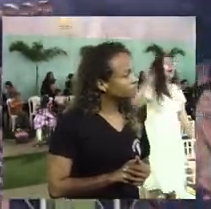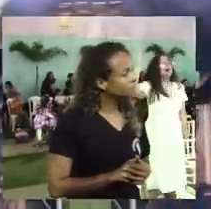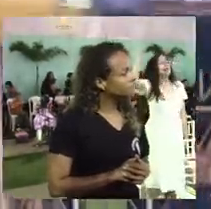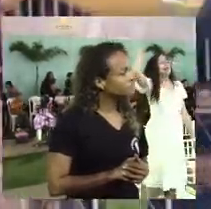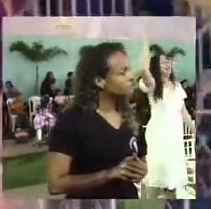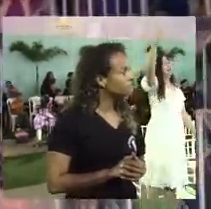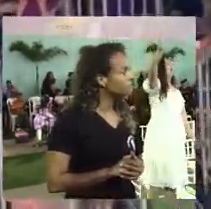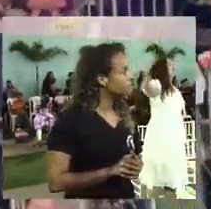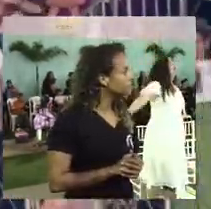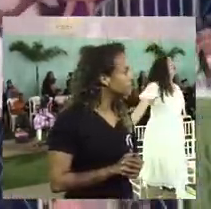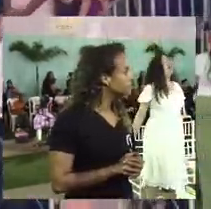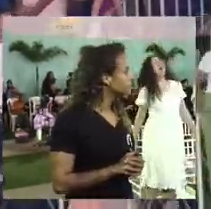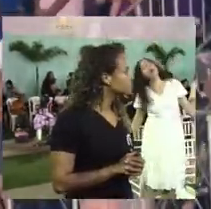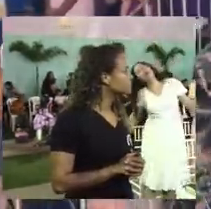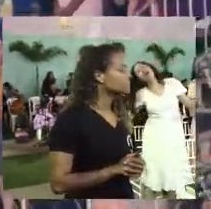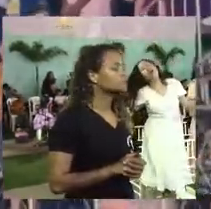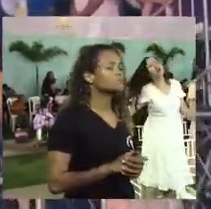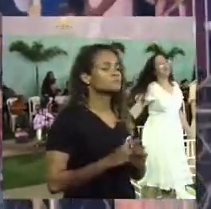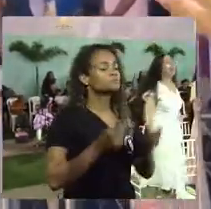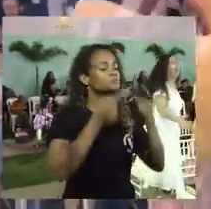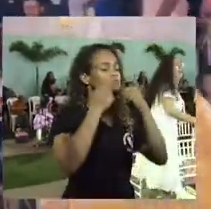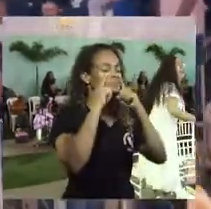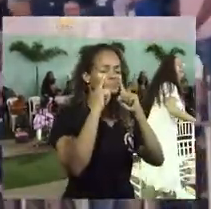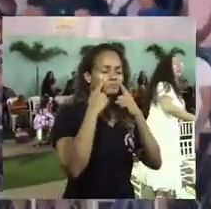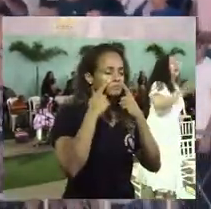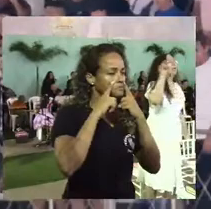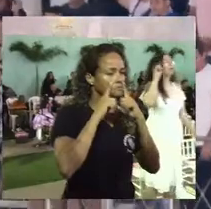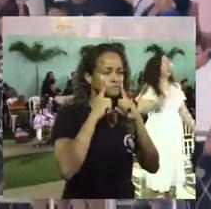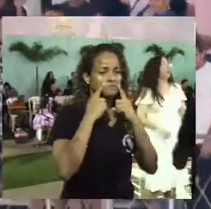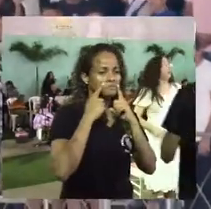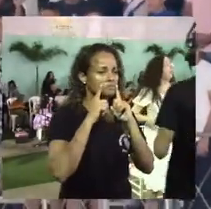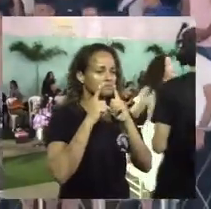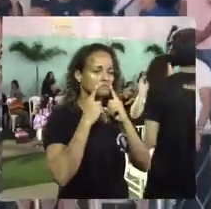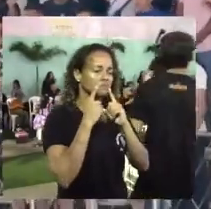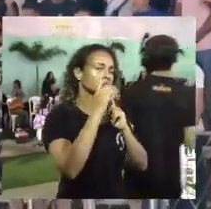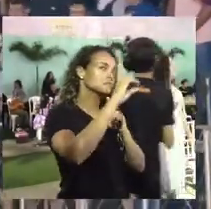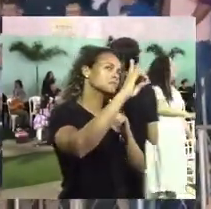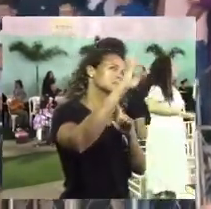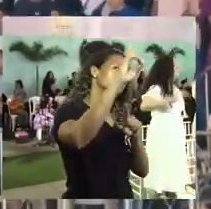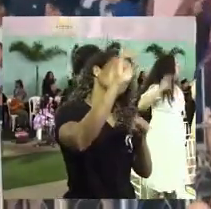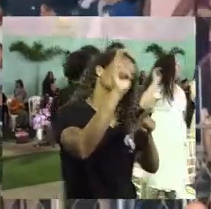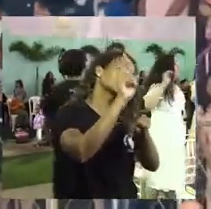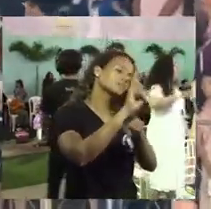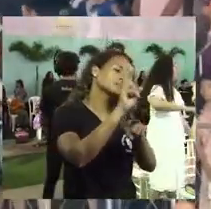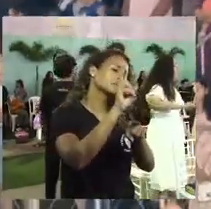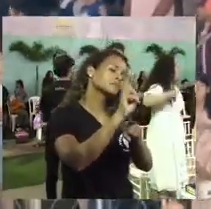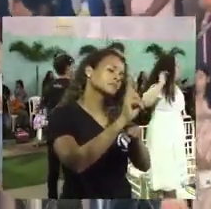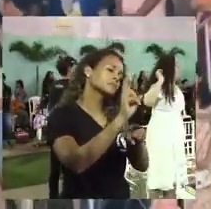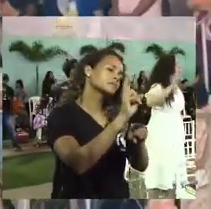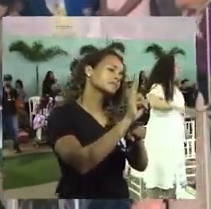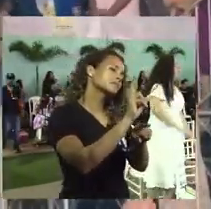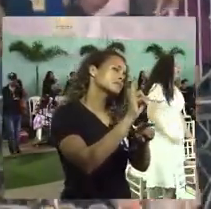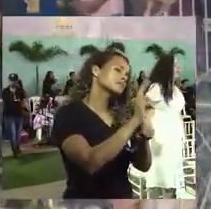ajudar orar por essas almas agora da colheita vamos pescar as almas